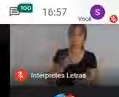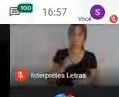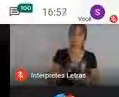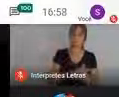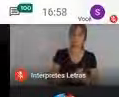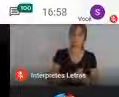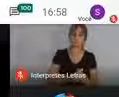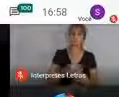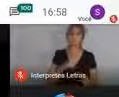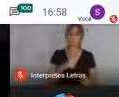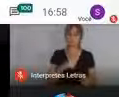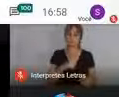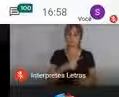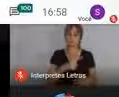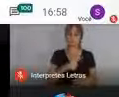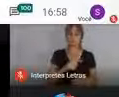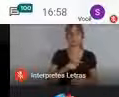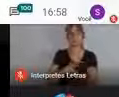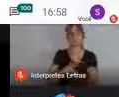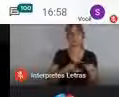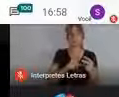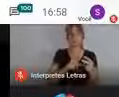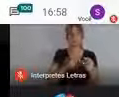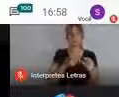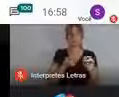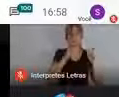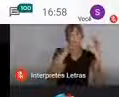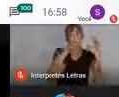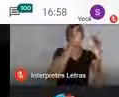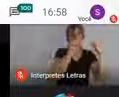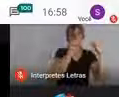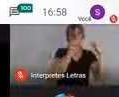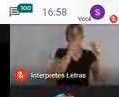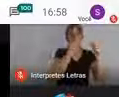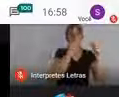variante jacinta. Em segundo lugar, libélula.